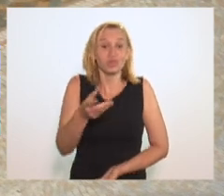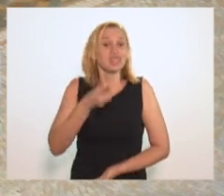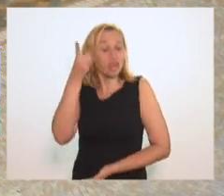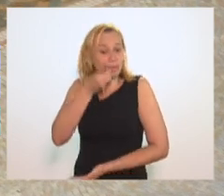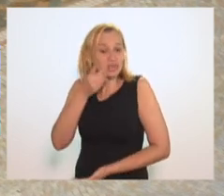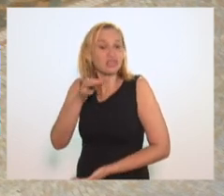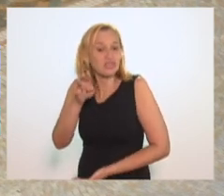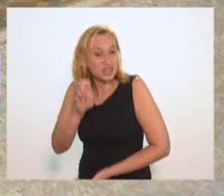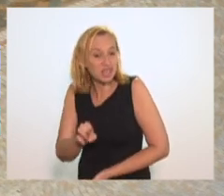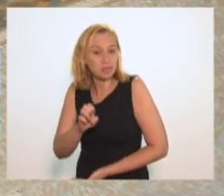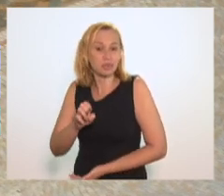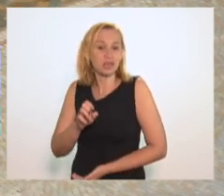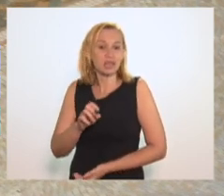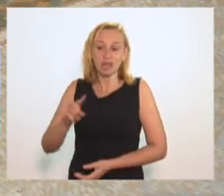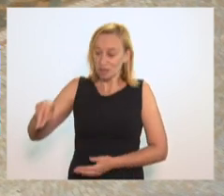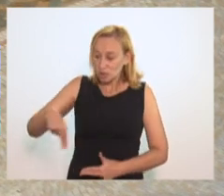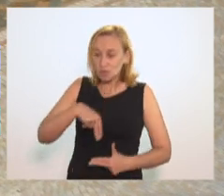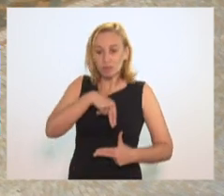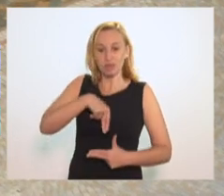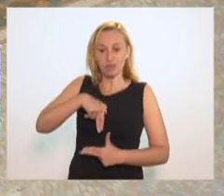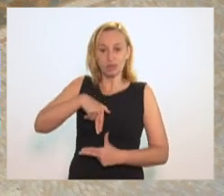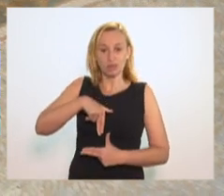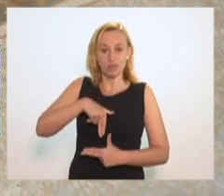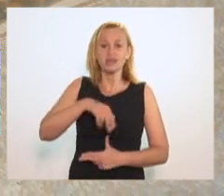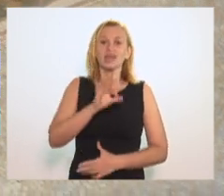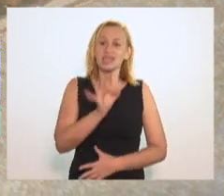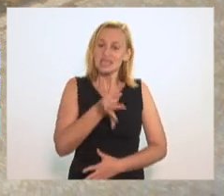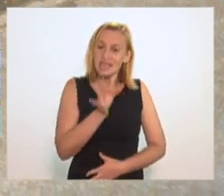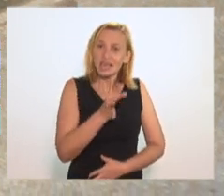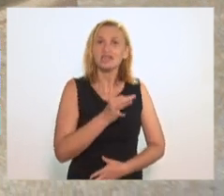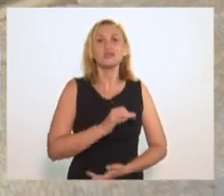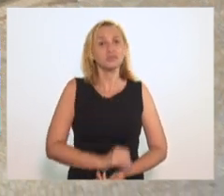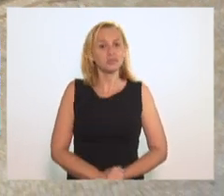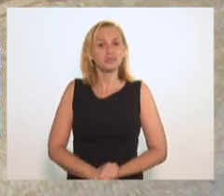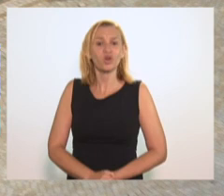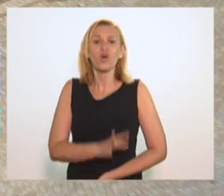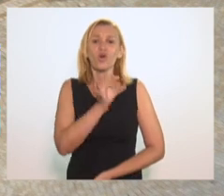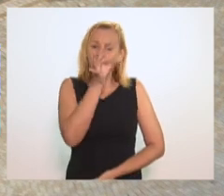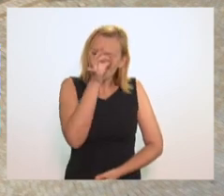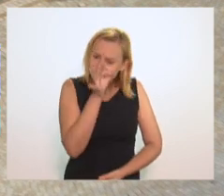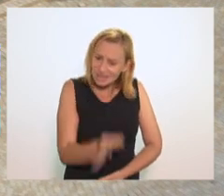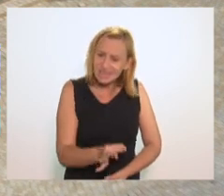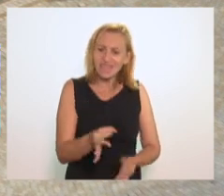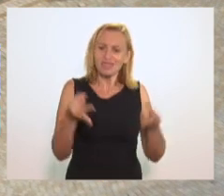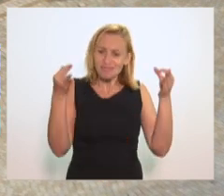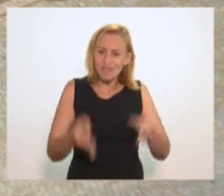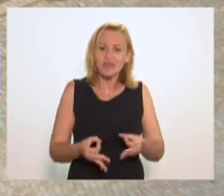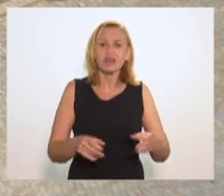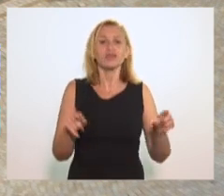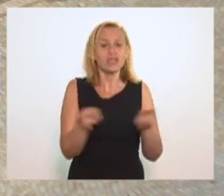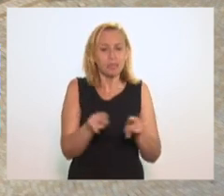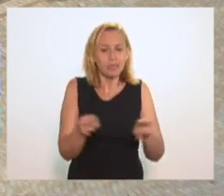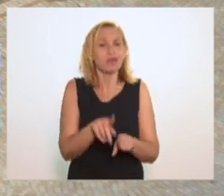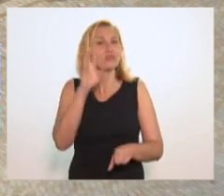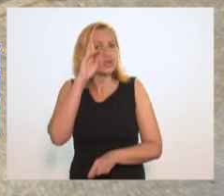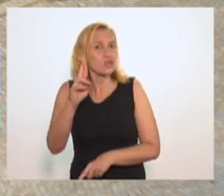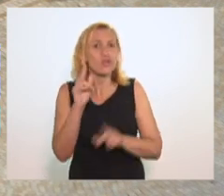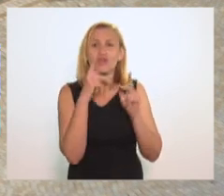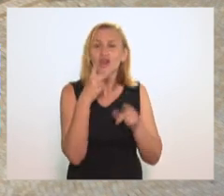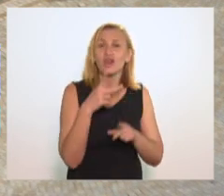sobe a tribuna e assertiva muito correta vossa excelência também fala a mesma coisa